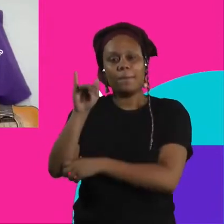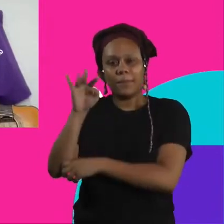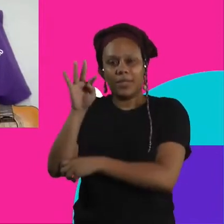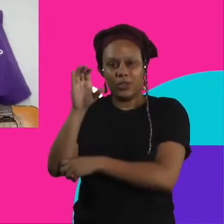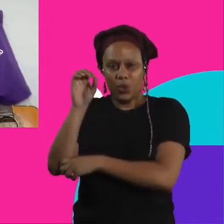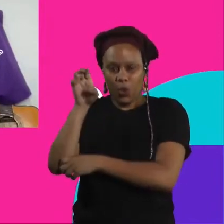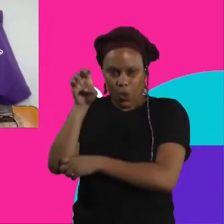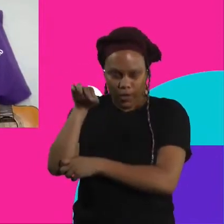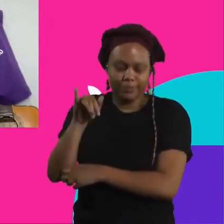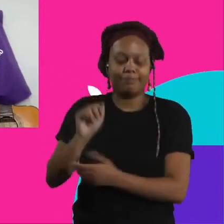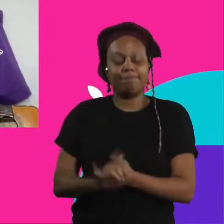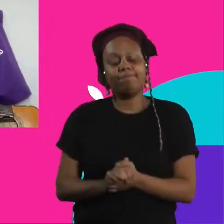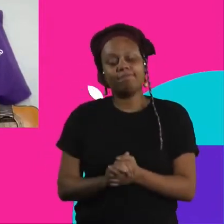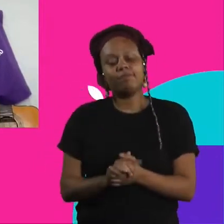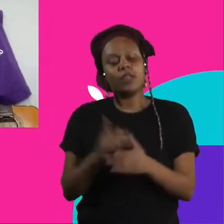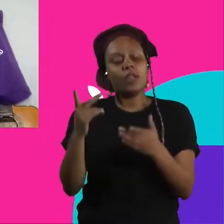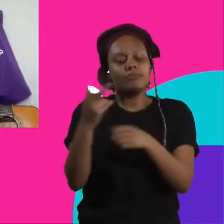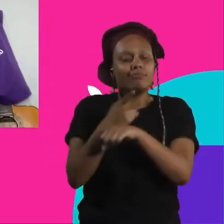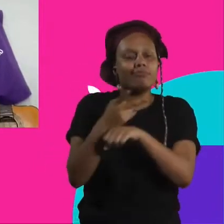propunha uma rede, né, horizontal,